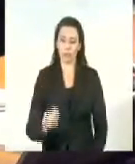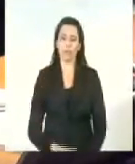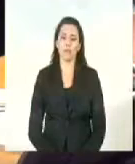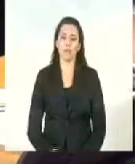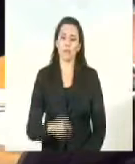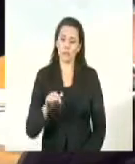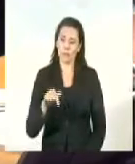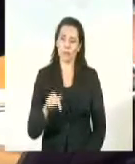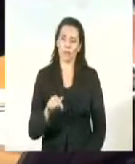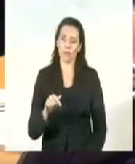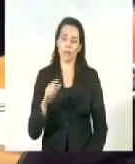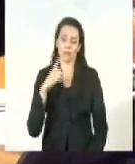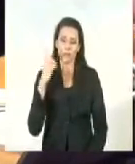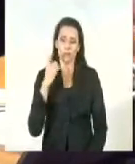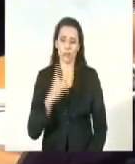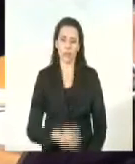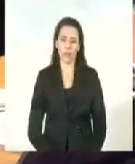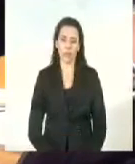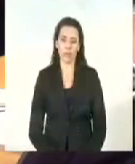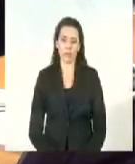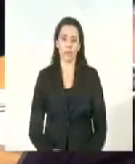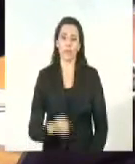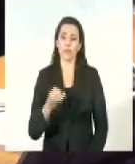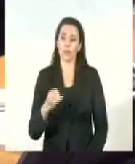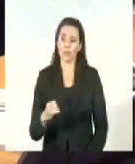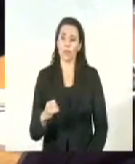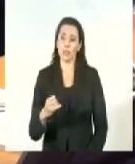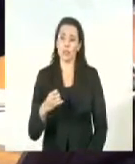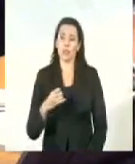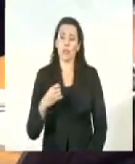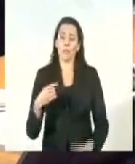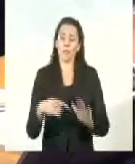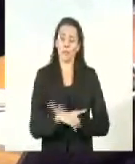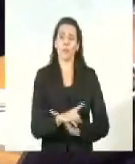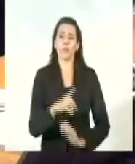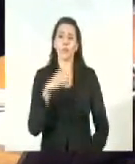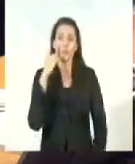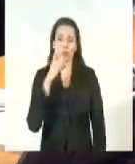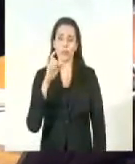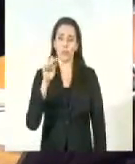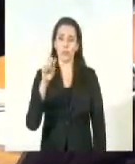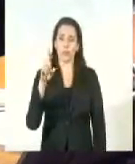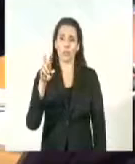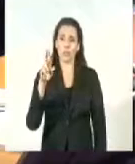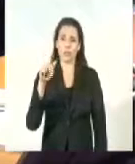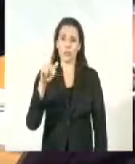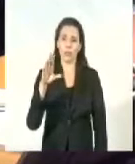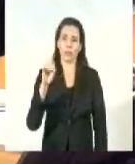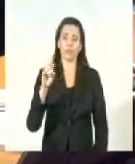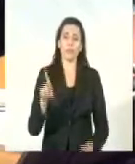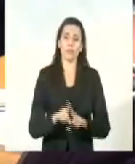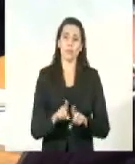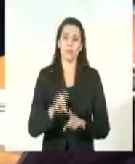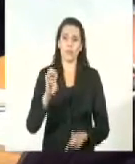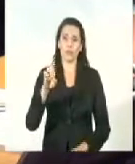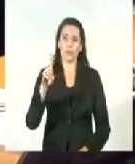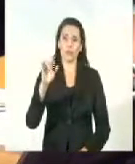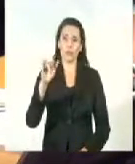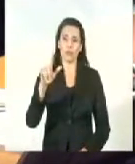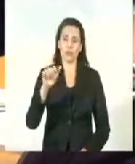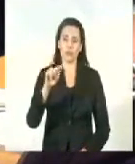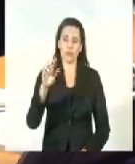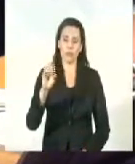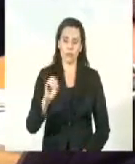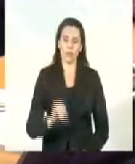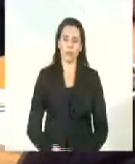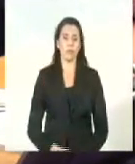Adriano Sarney. Se os mesmos fizeram indicação de emendas para o Carnaval de 2015 e